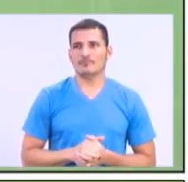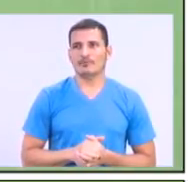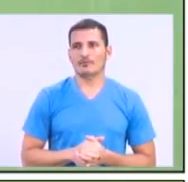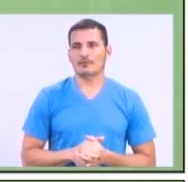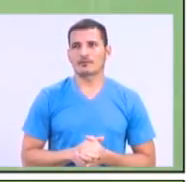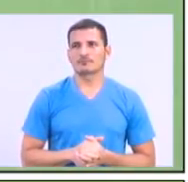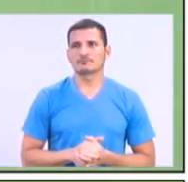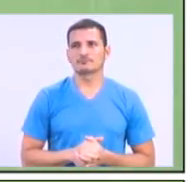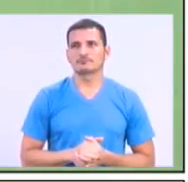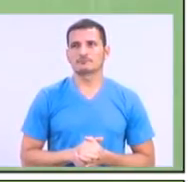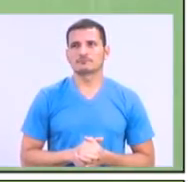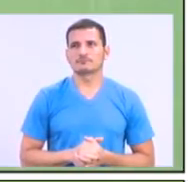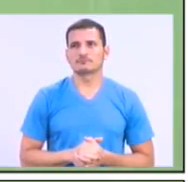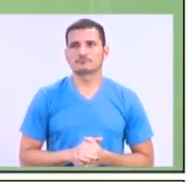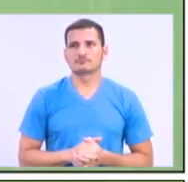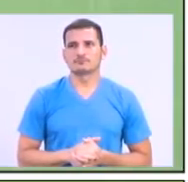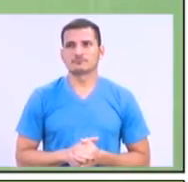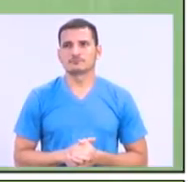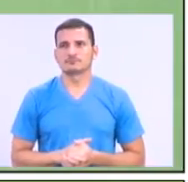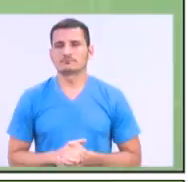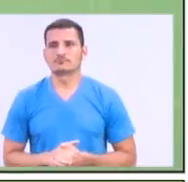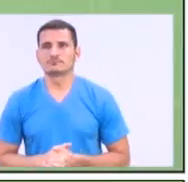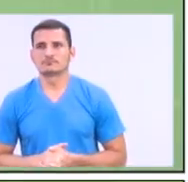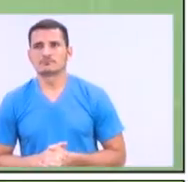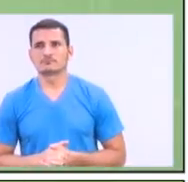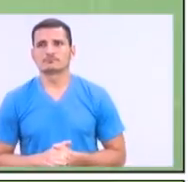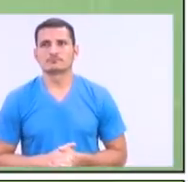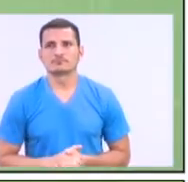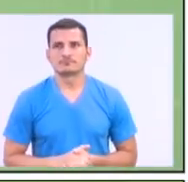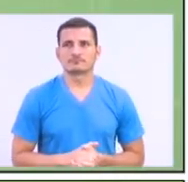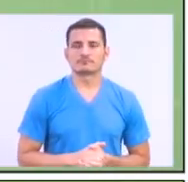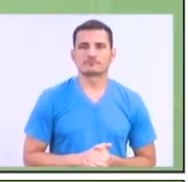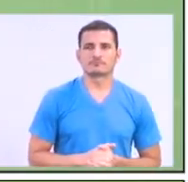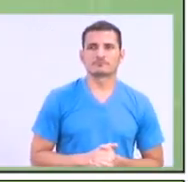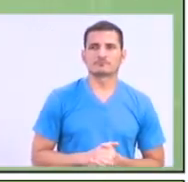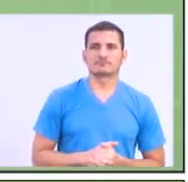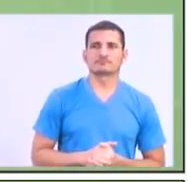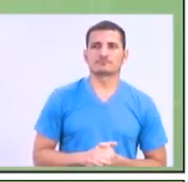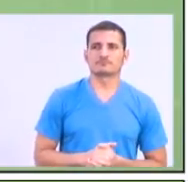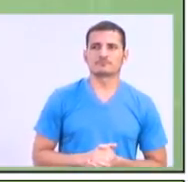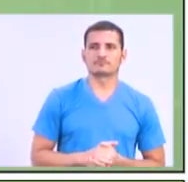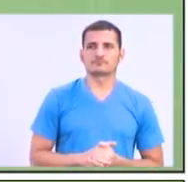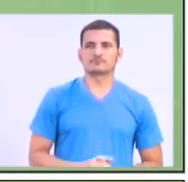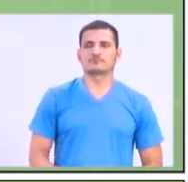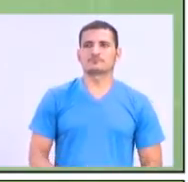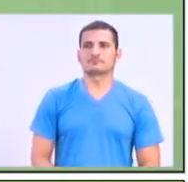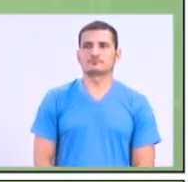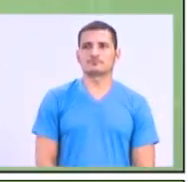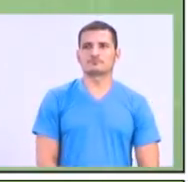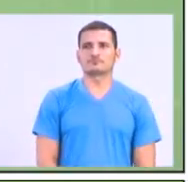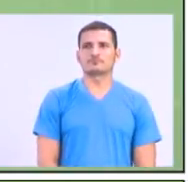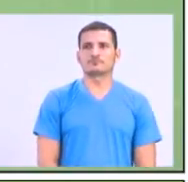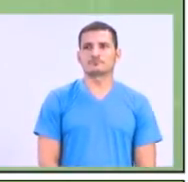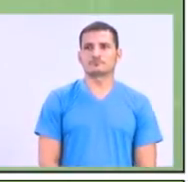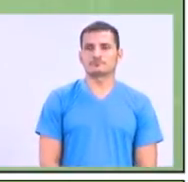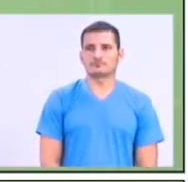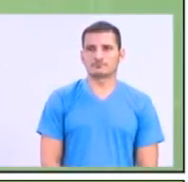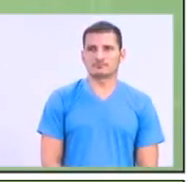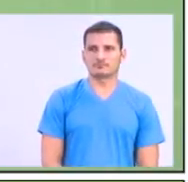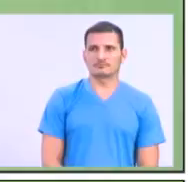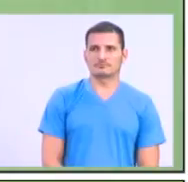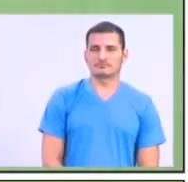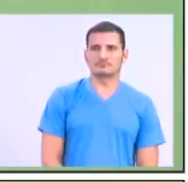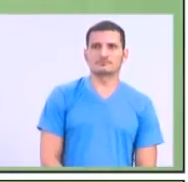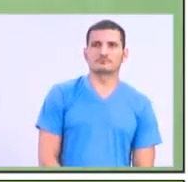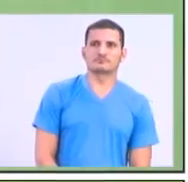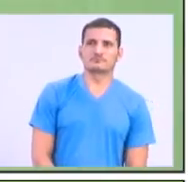são atribuídos através de sinal de igual, né, que é um sinal de atribuição, e maior. Né? Nesse caso,